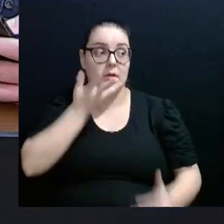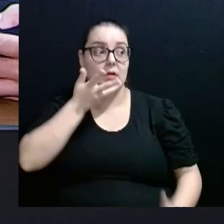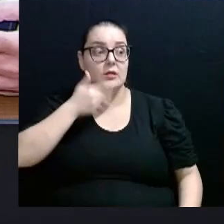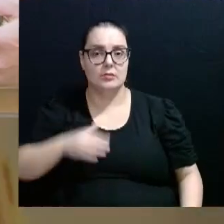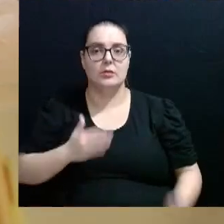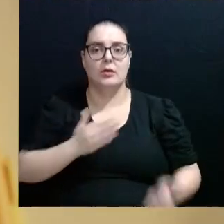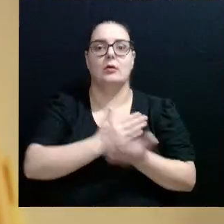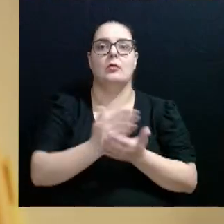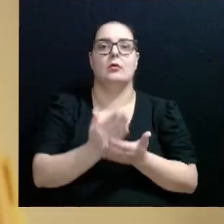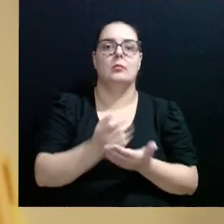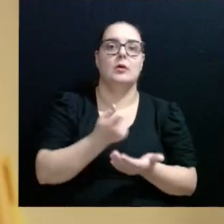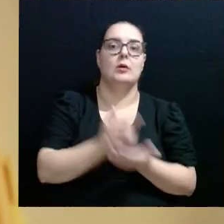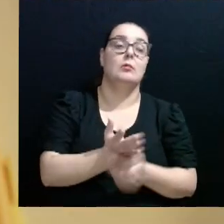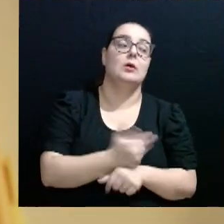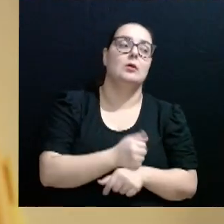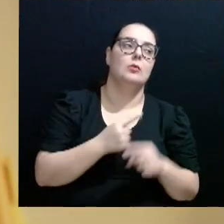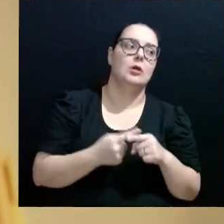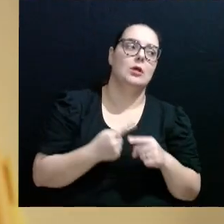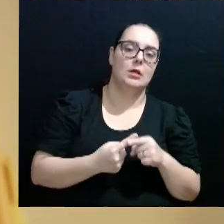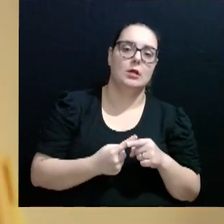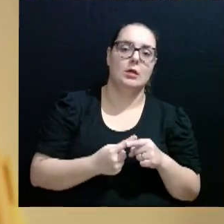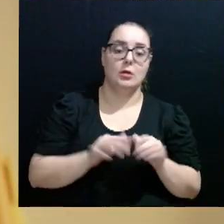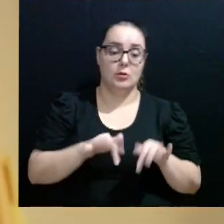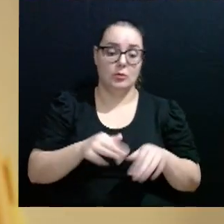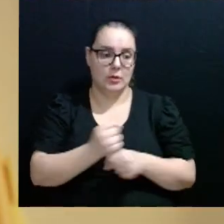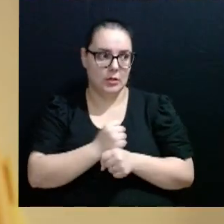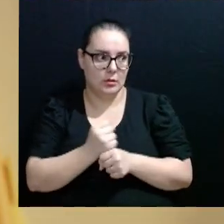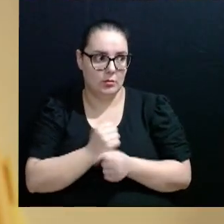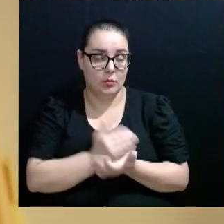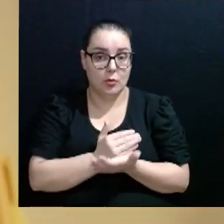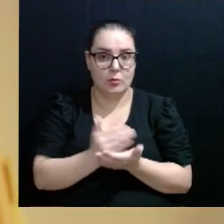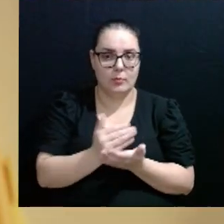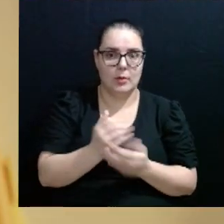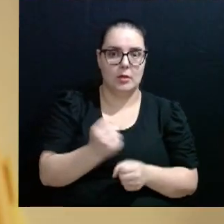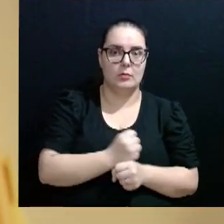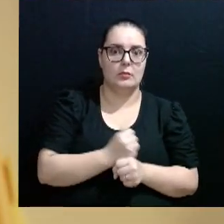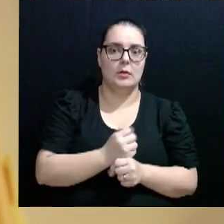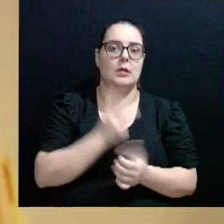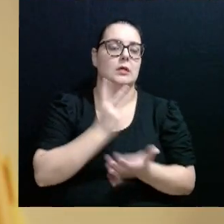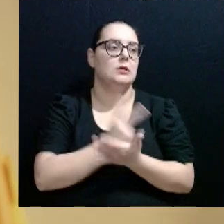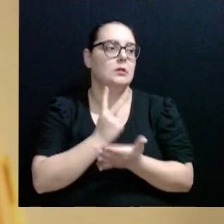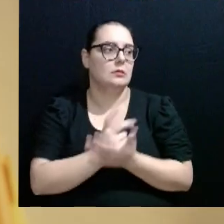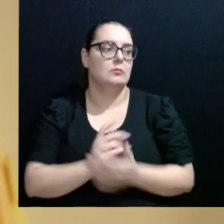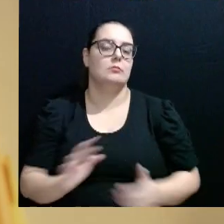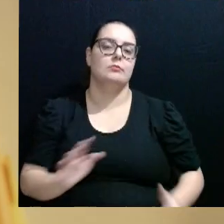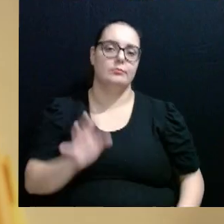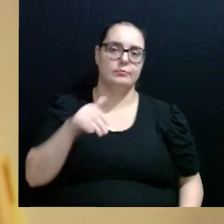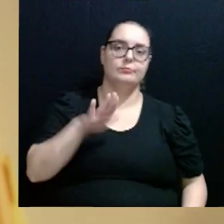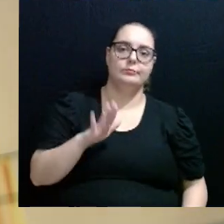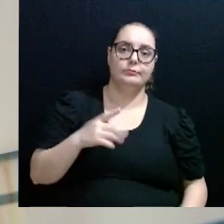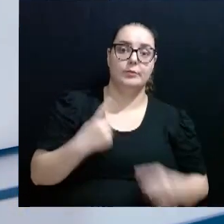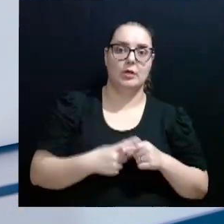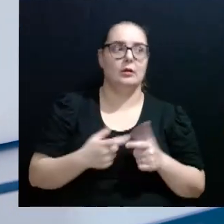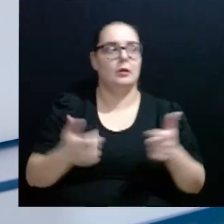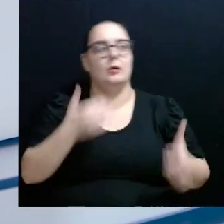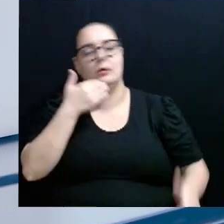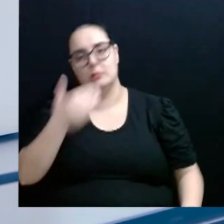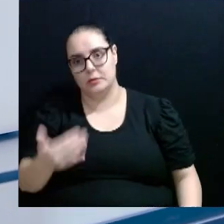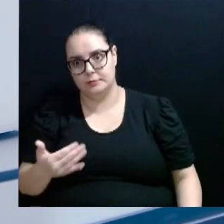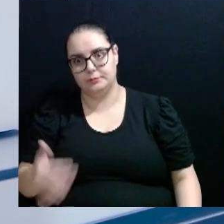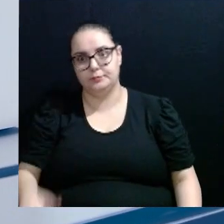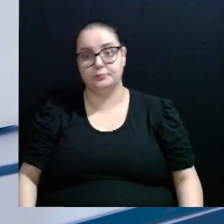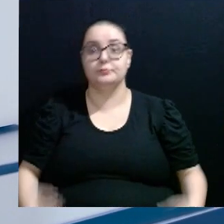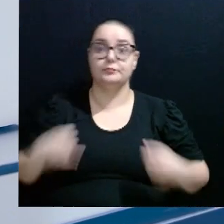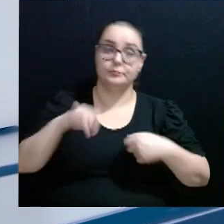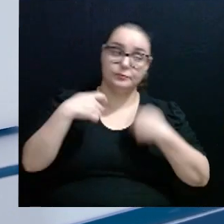comprar antes. Por quê? Do final do ano para o início há sempre um aumento, porque aumenta a demanda. Então, se eu preciso comprar